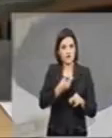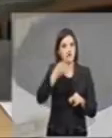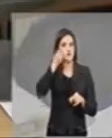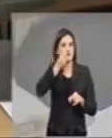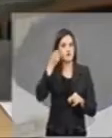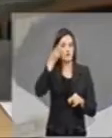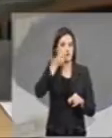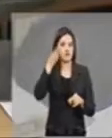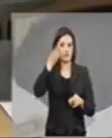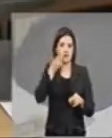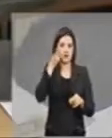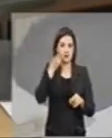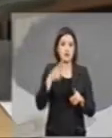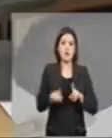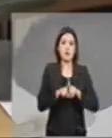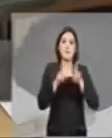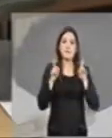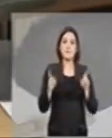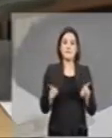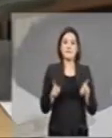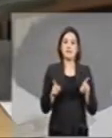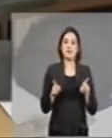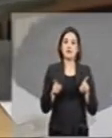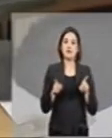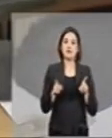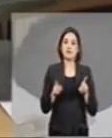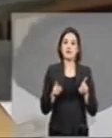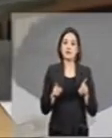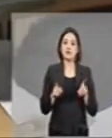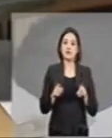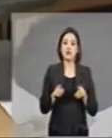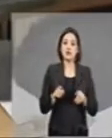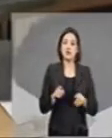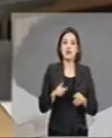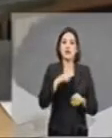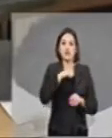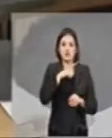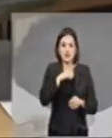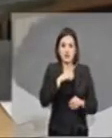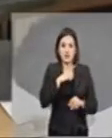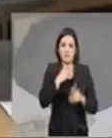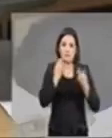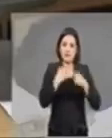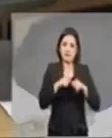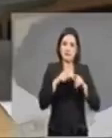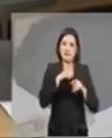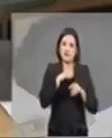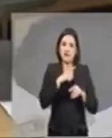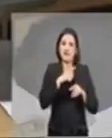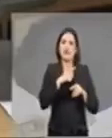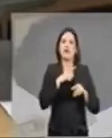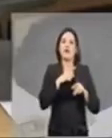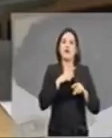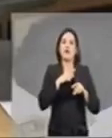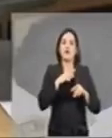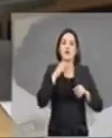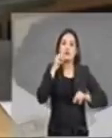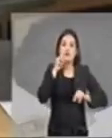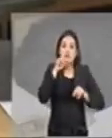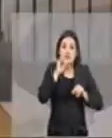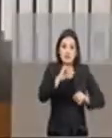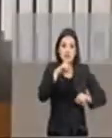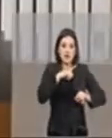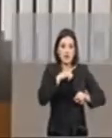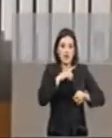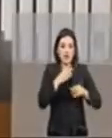na cautelar também. Mas com essa explicitação, vedada a utilização do conteúdo em relação aos parlamentares. Mas